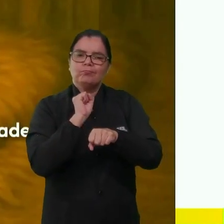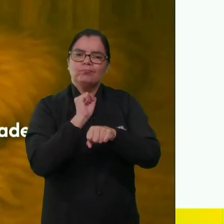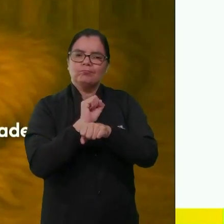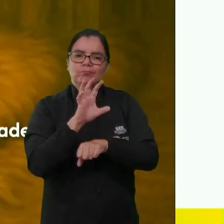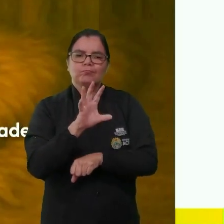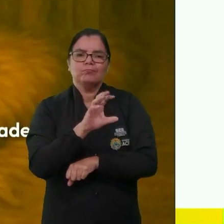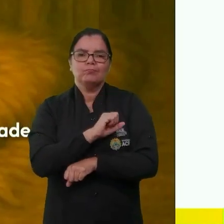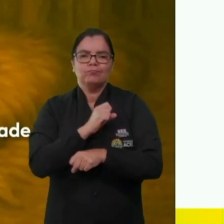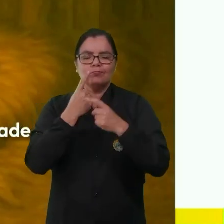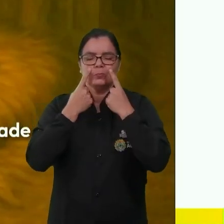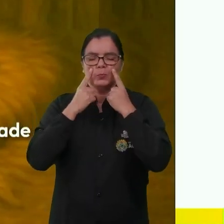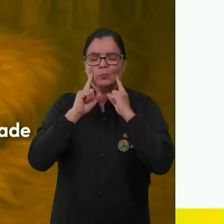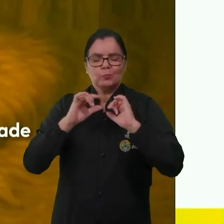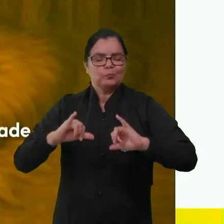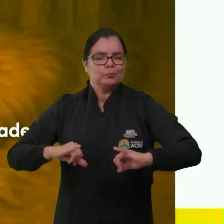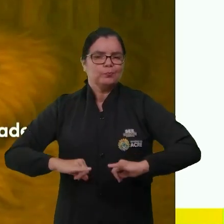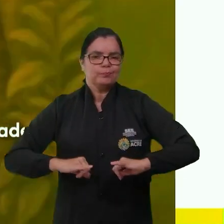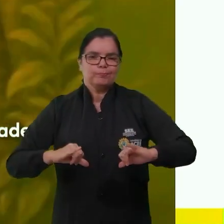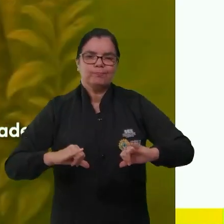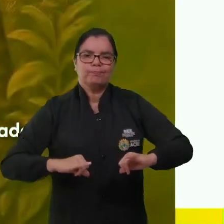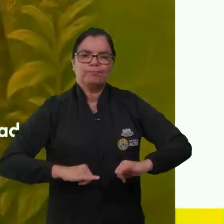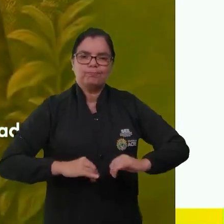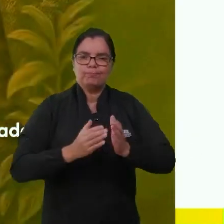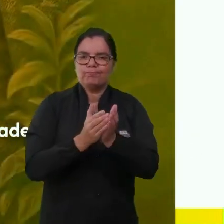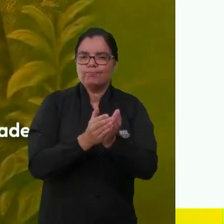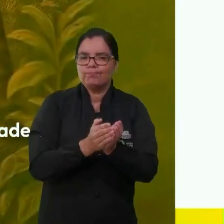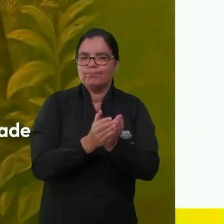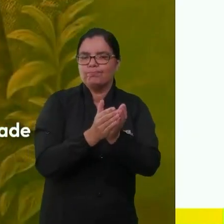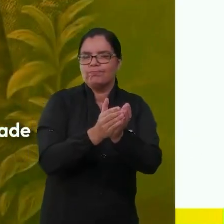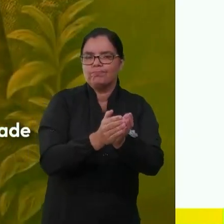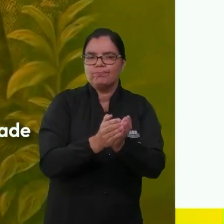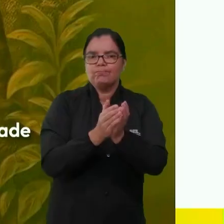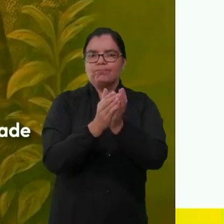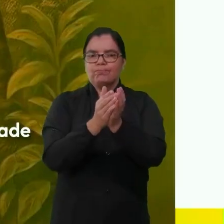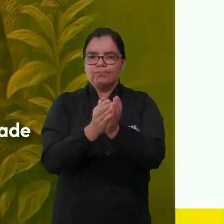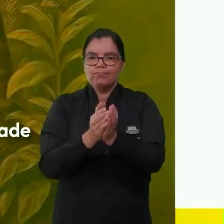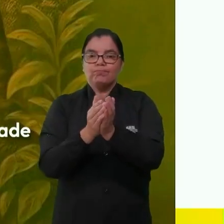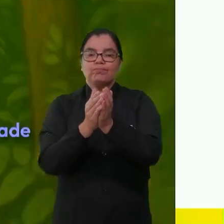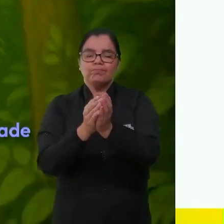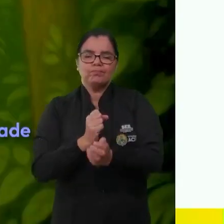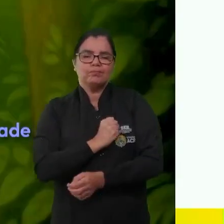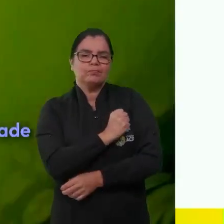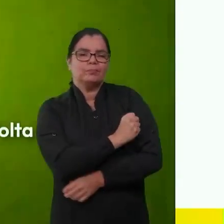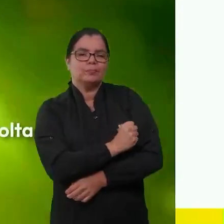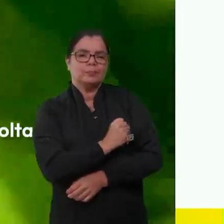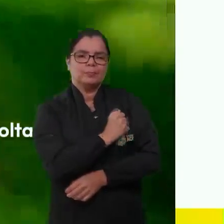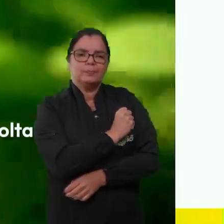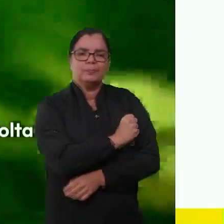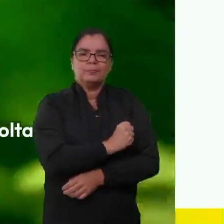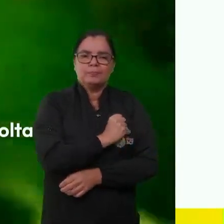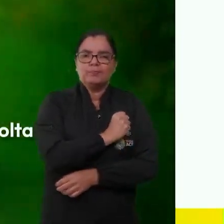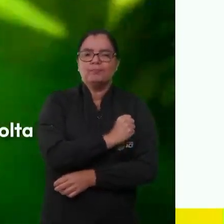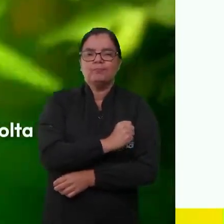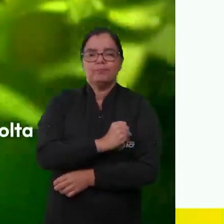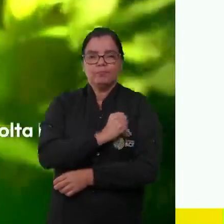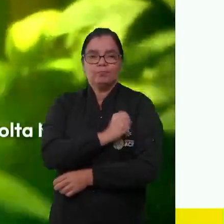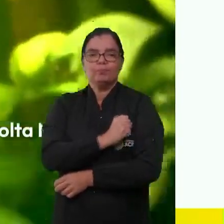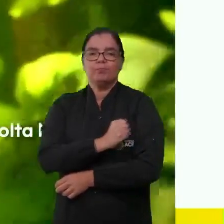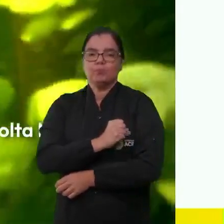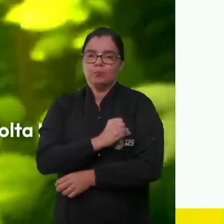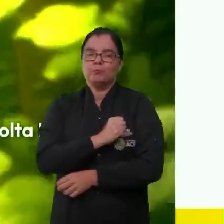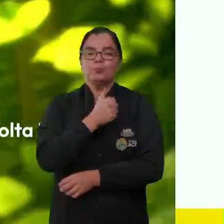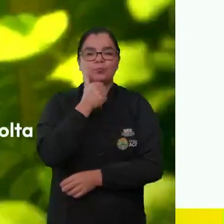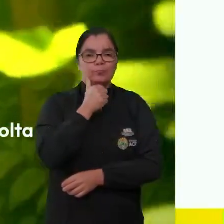amado e chora de dor. A jandaia no alto coqueiro reparte saudade e clamor, traz no canto